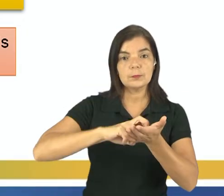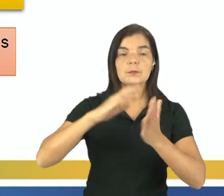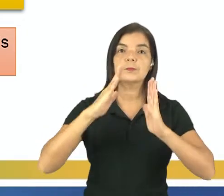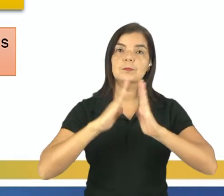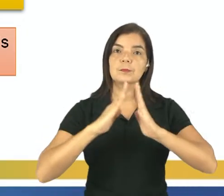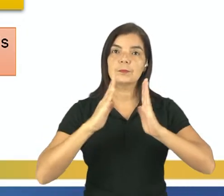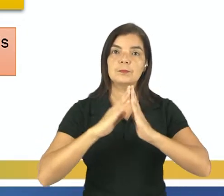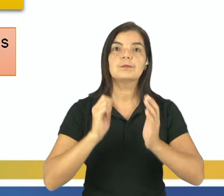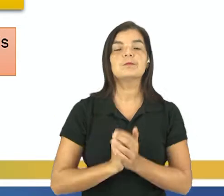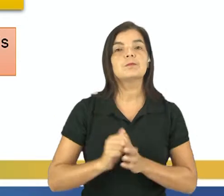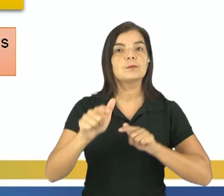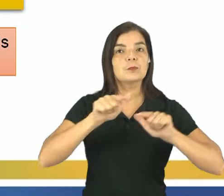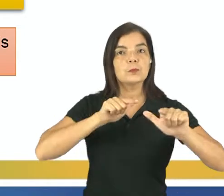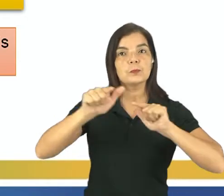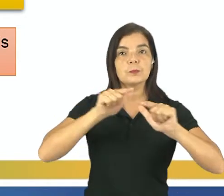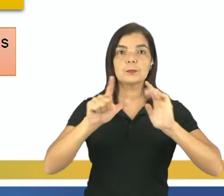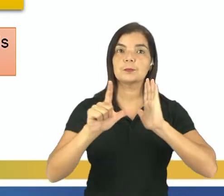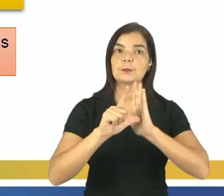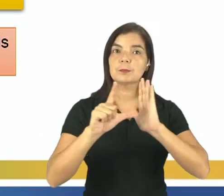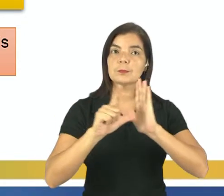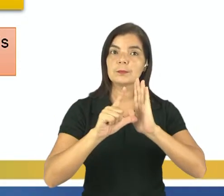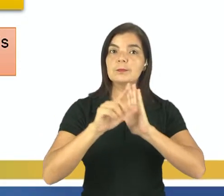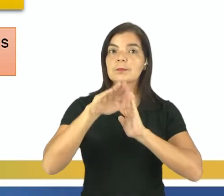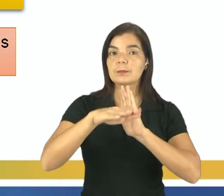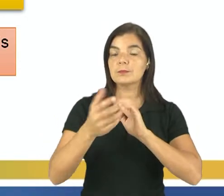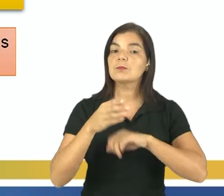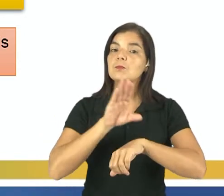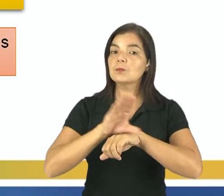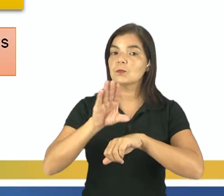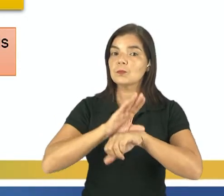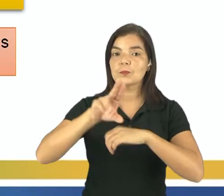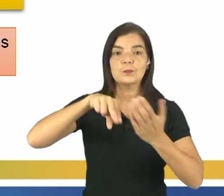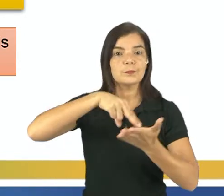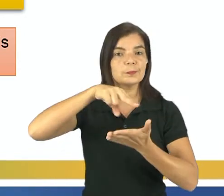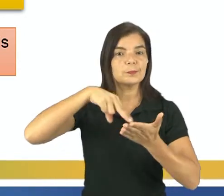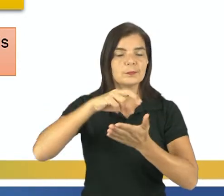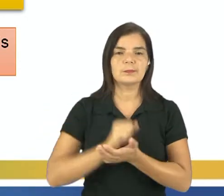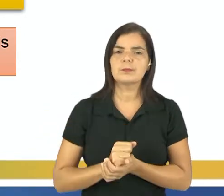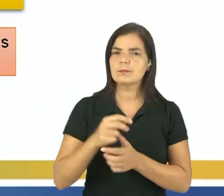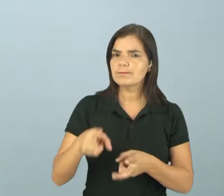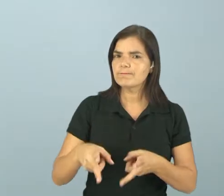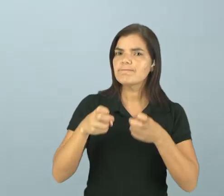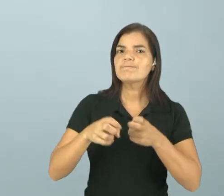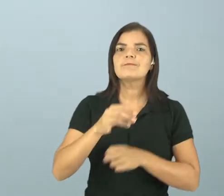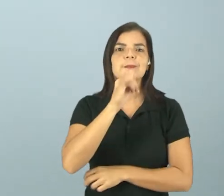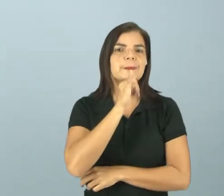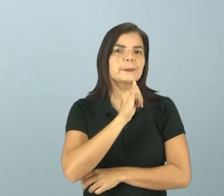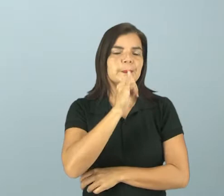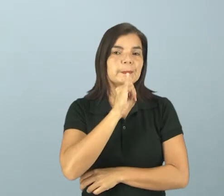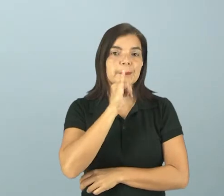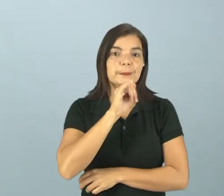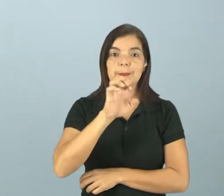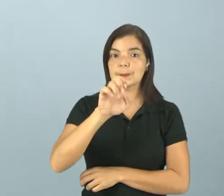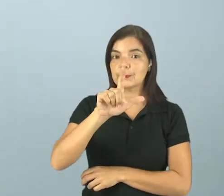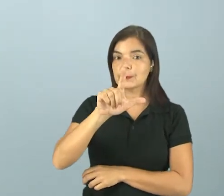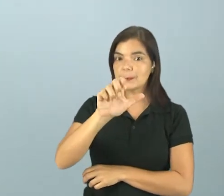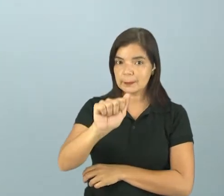casa. Ela foi trabalhar na loja e mais tarde foi ao curso de dança. Percebam que nesse exemplo a gente tem o